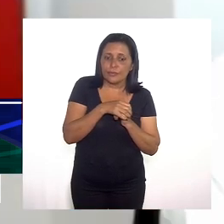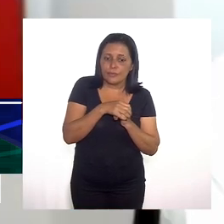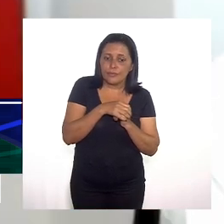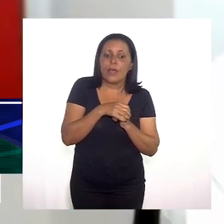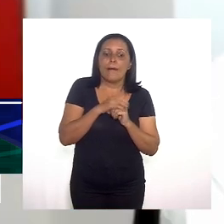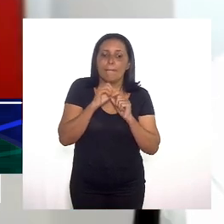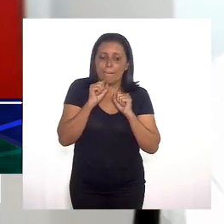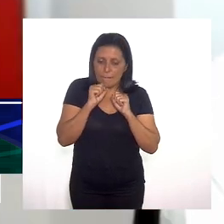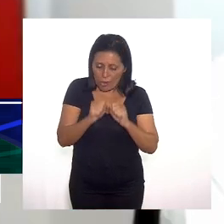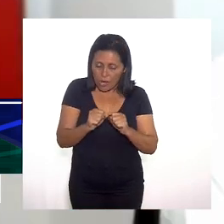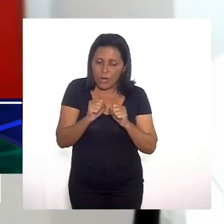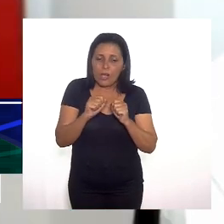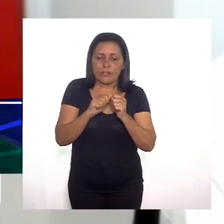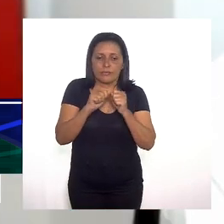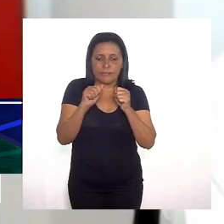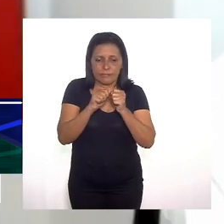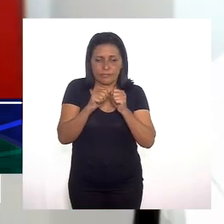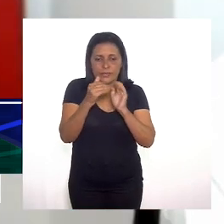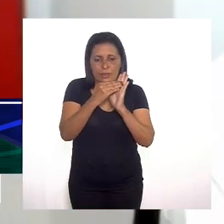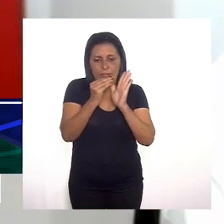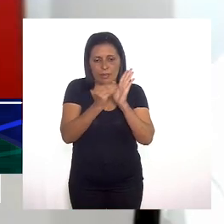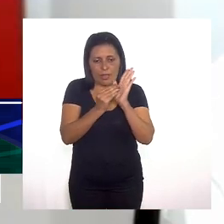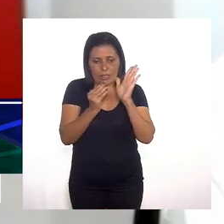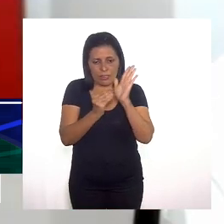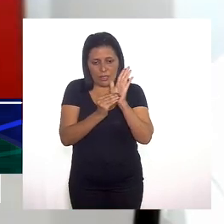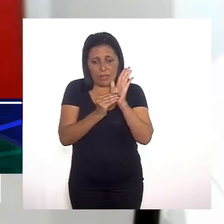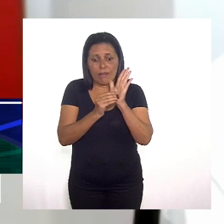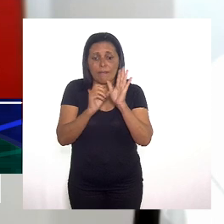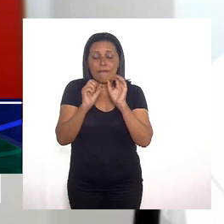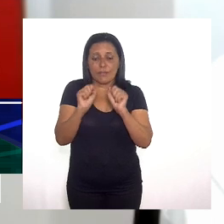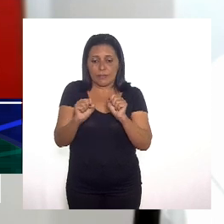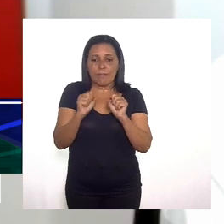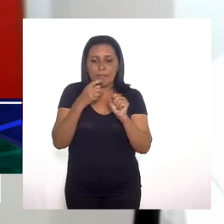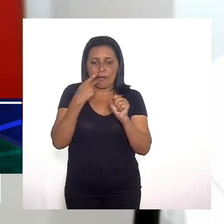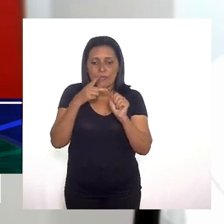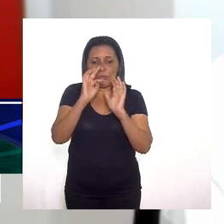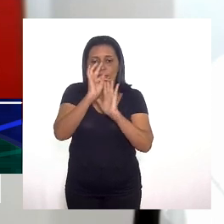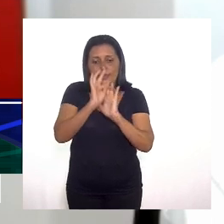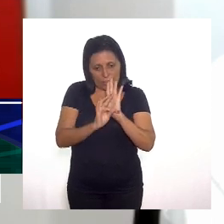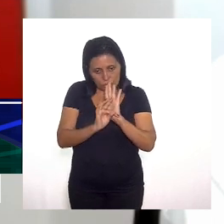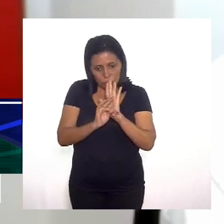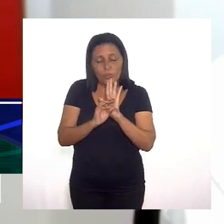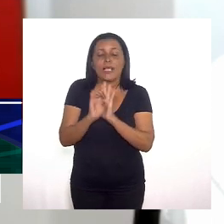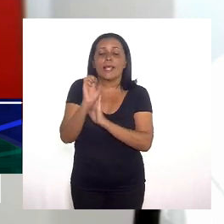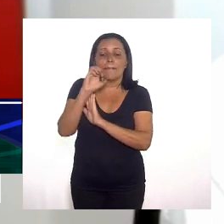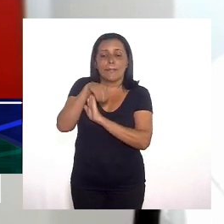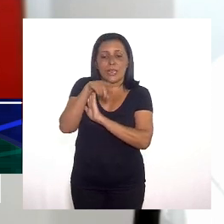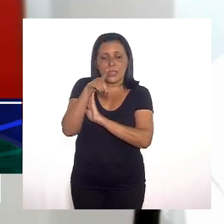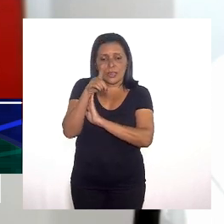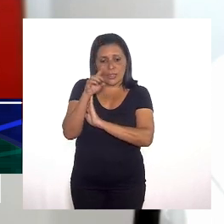com emendas? Sim. E aí, Vossa Excelência faz o texto da emenda